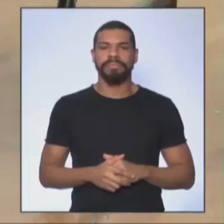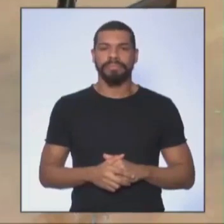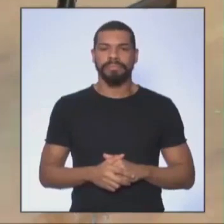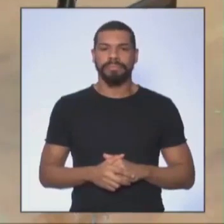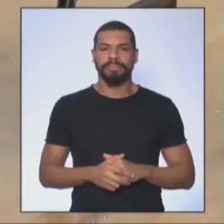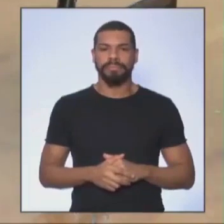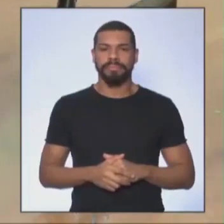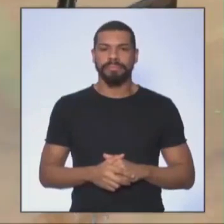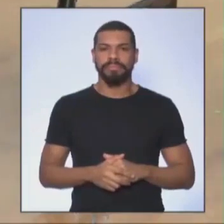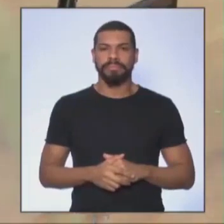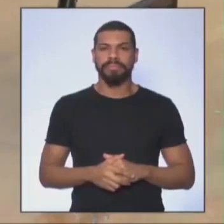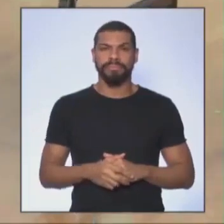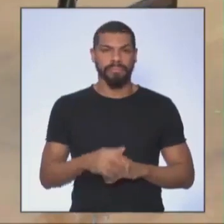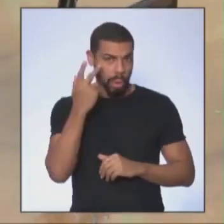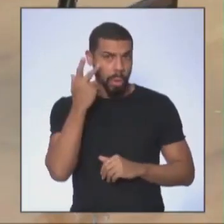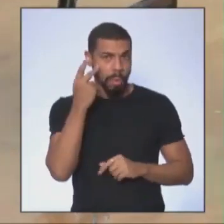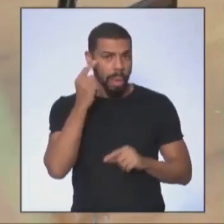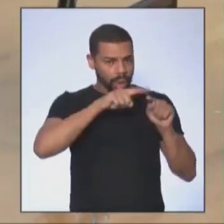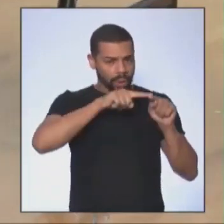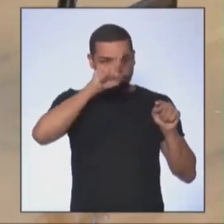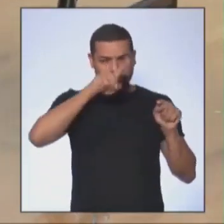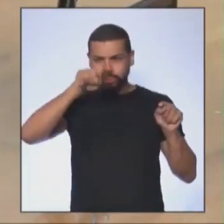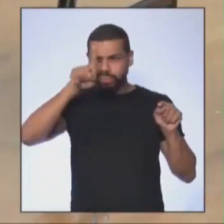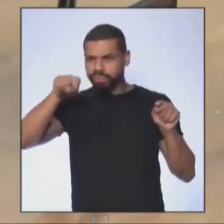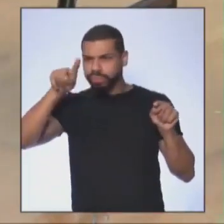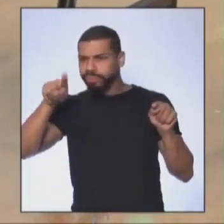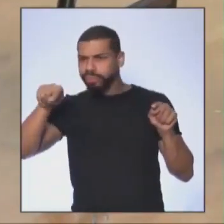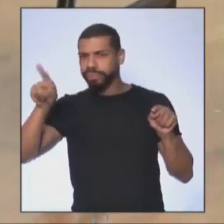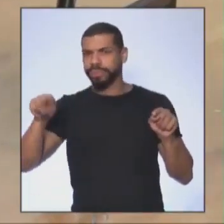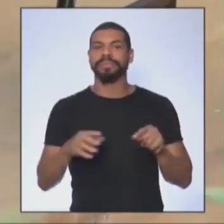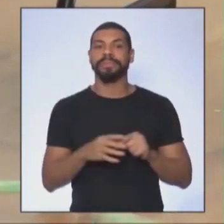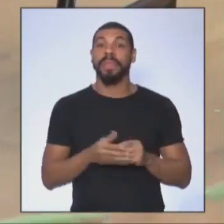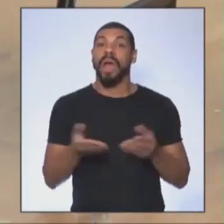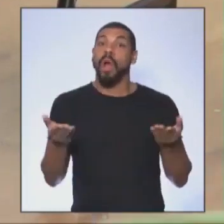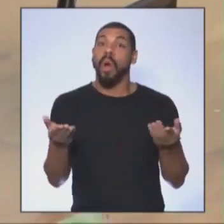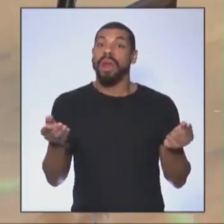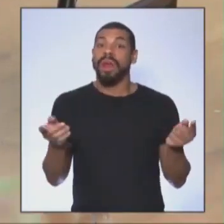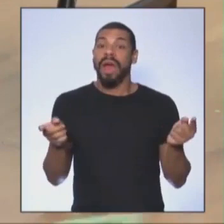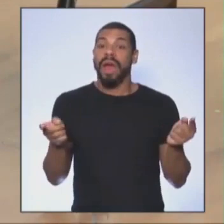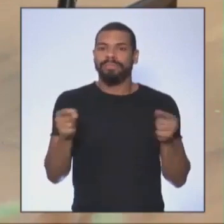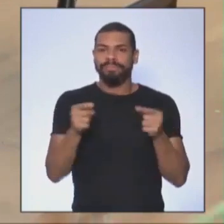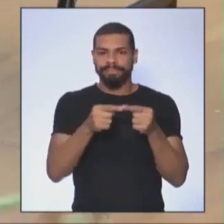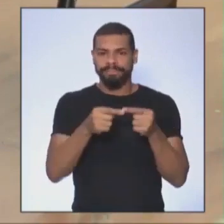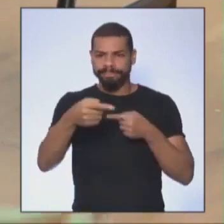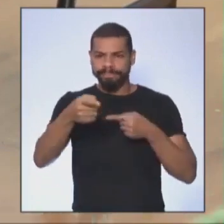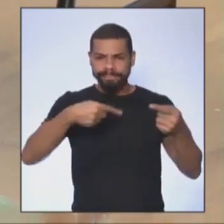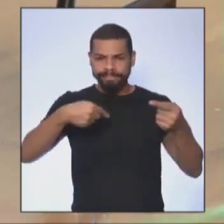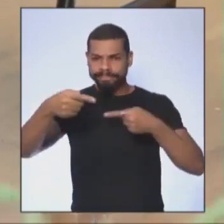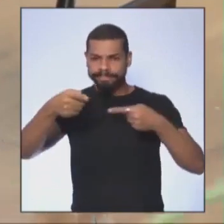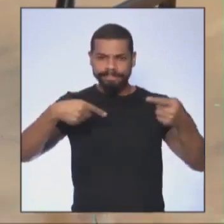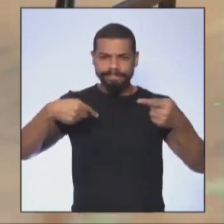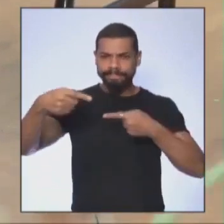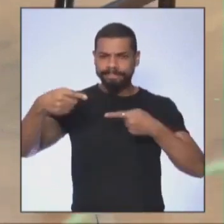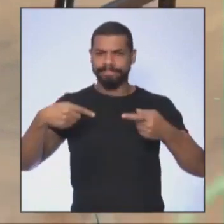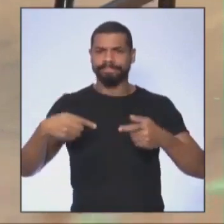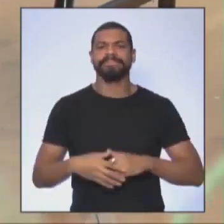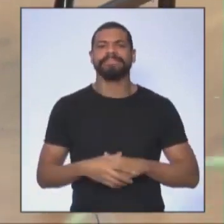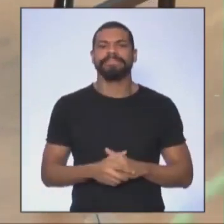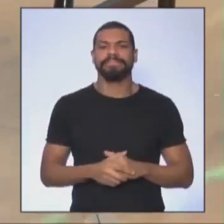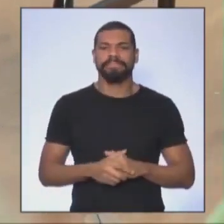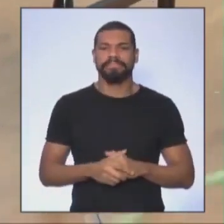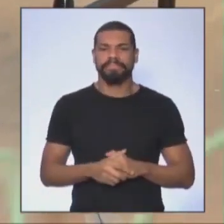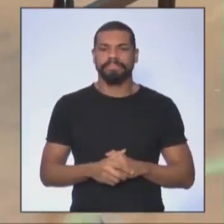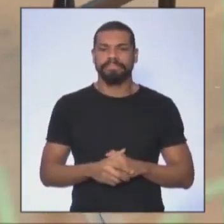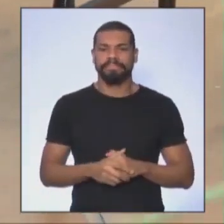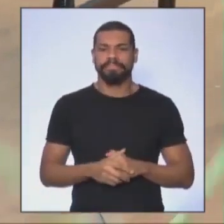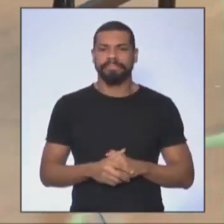Bom, a onda está passando numa As boa. ondas estão passando. Agora, se eu fizer ondas na horizontal, A onda vem até aqui,